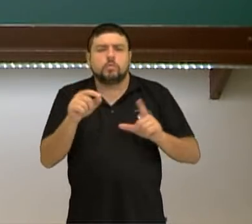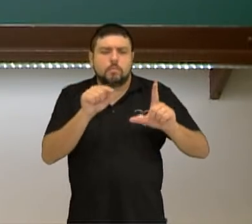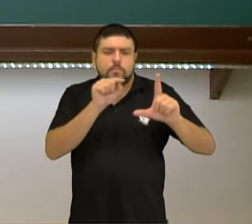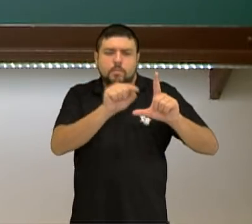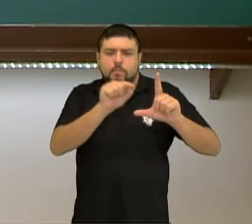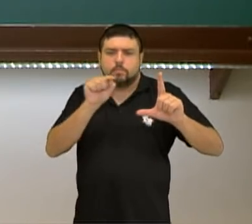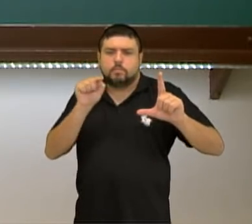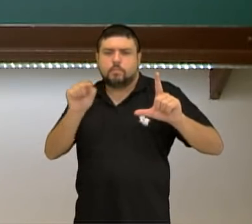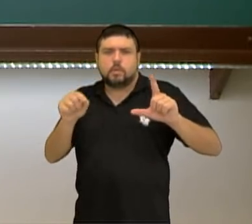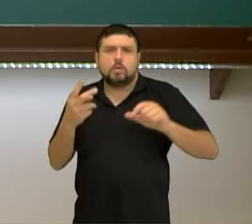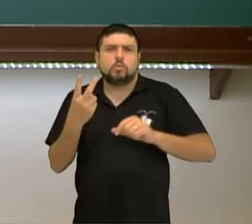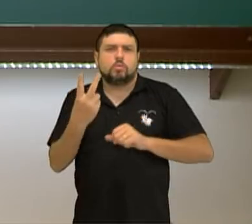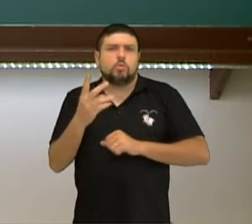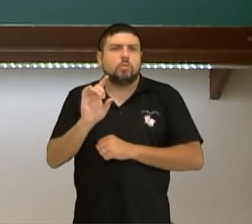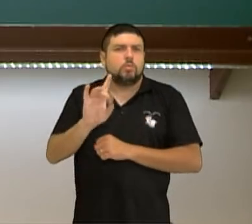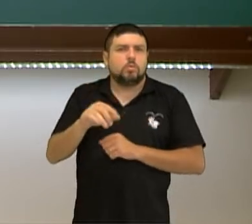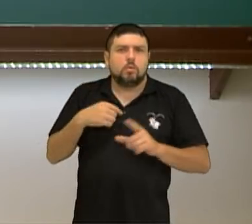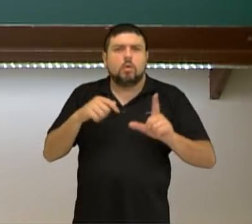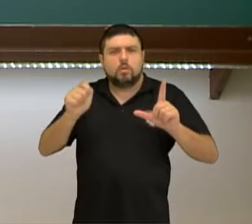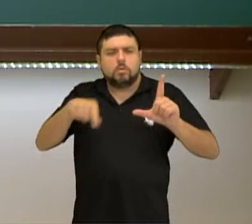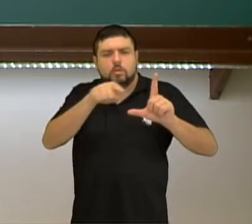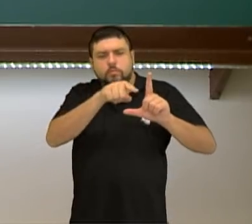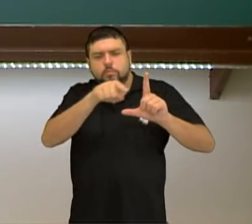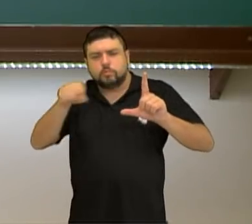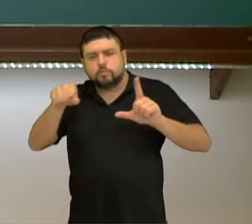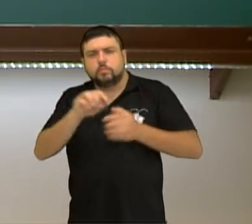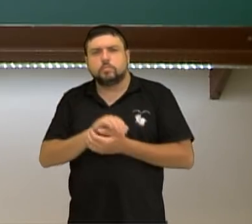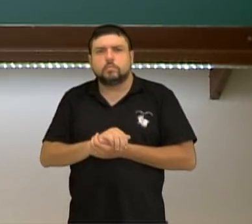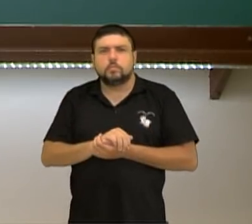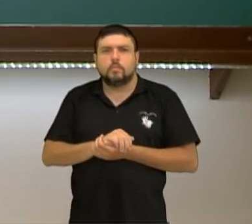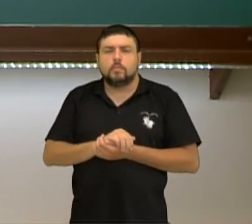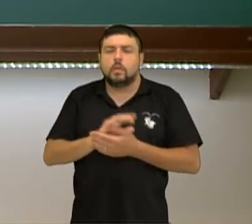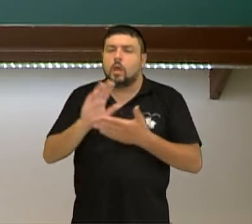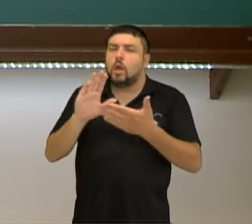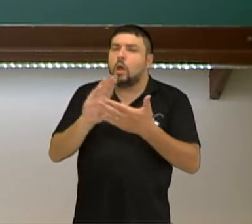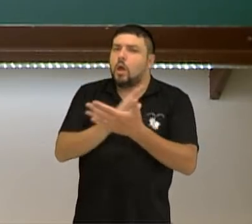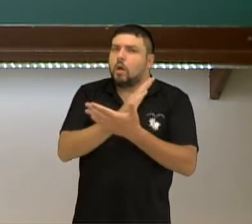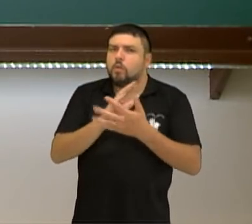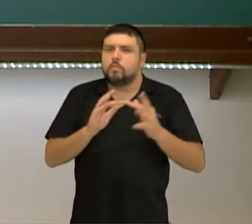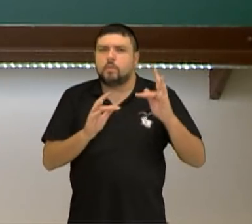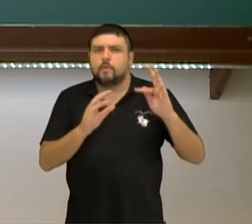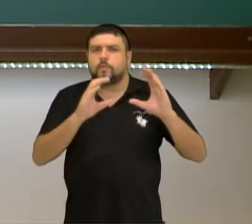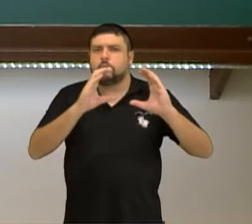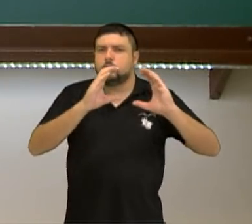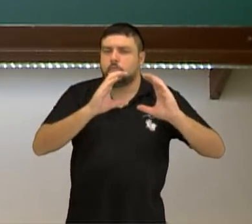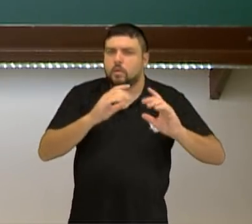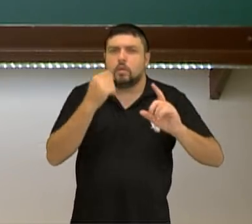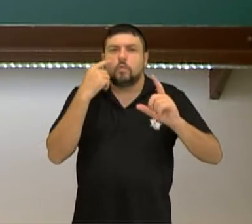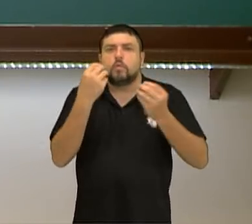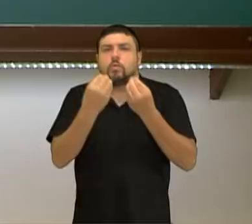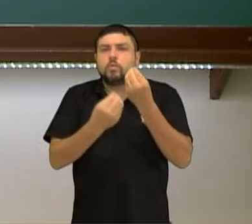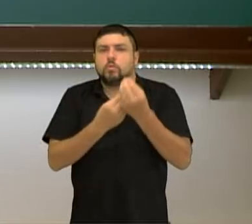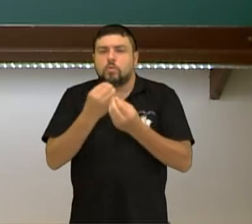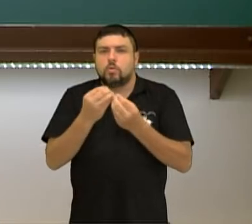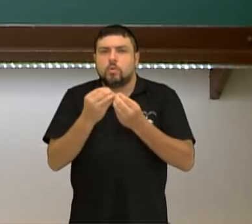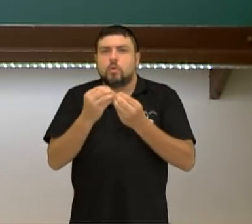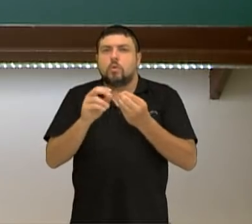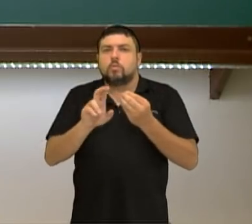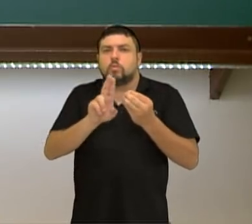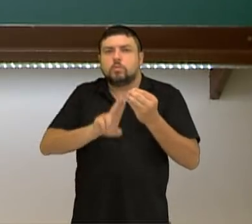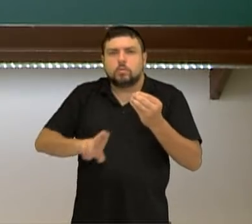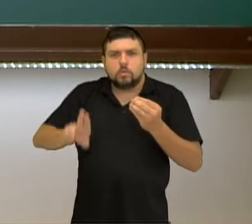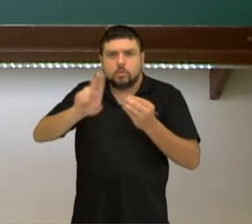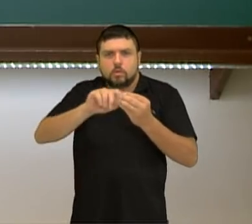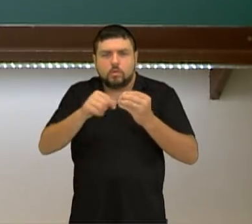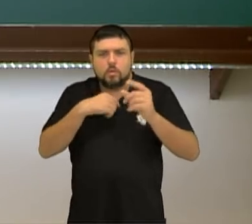dois pontos eu passo uma reta. Outras funções eu vou precisar de mais elementos, mais informações para poder fazer o